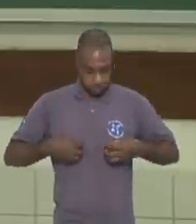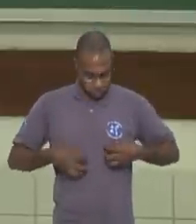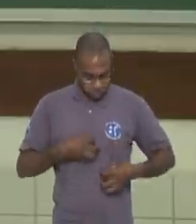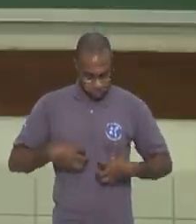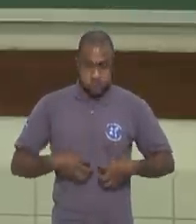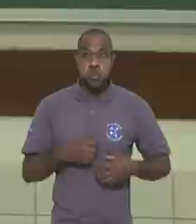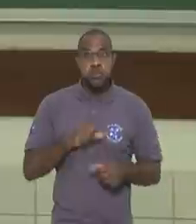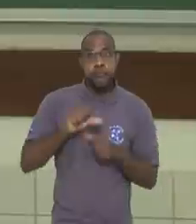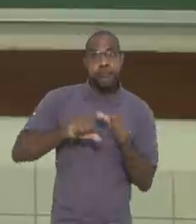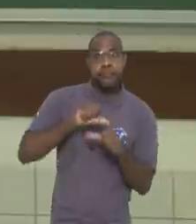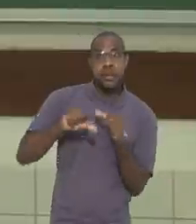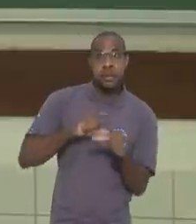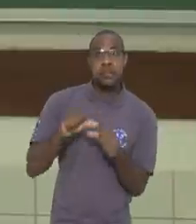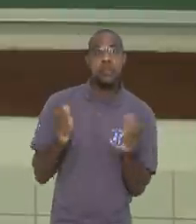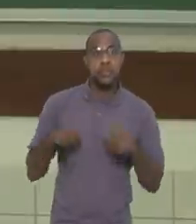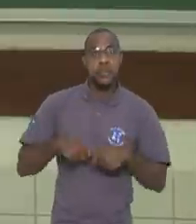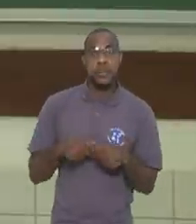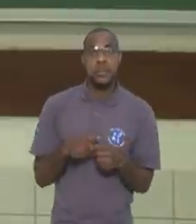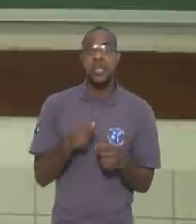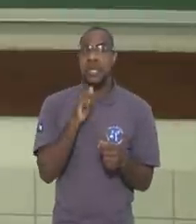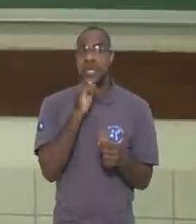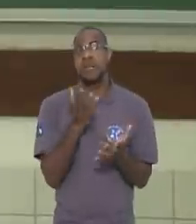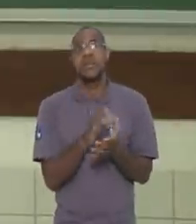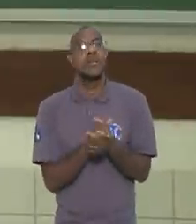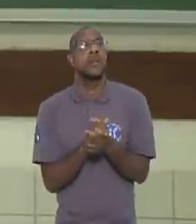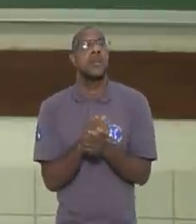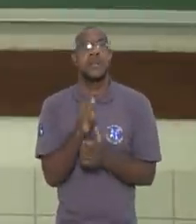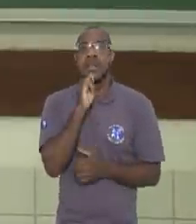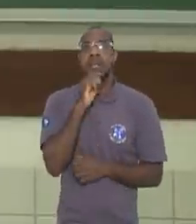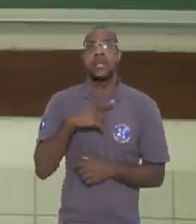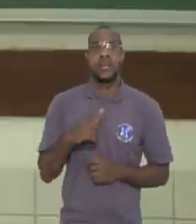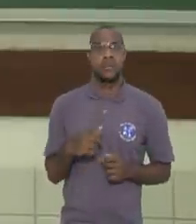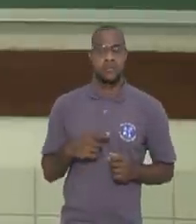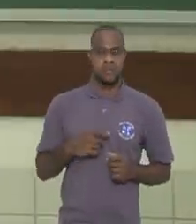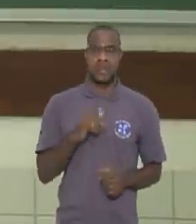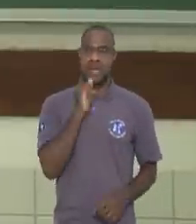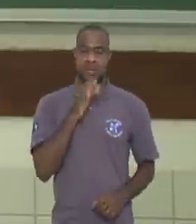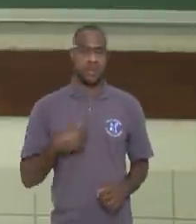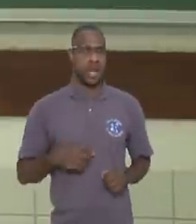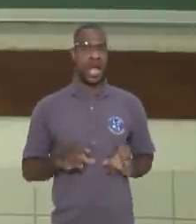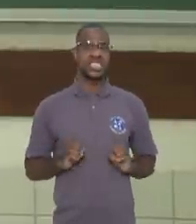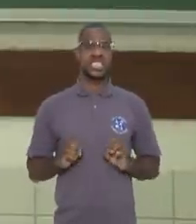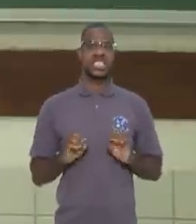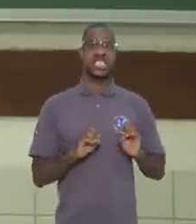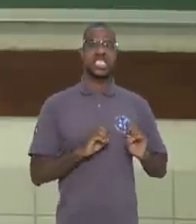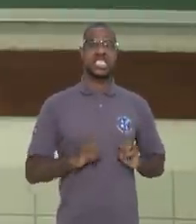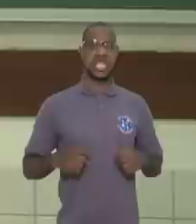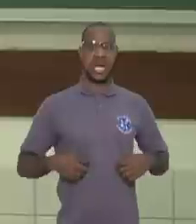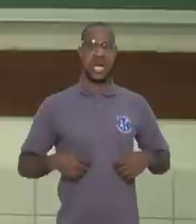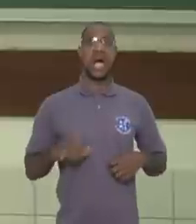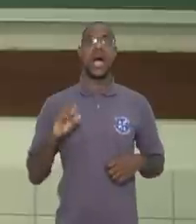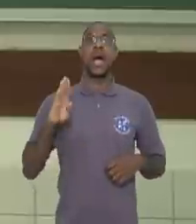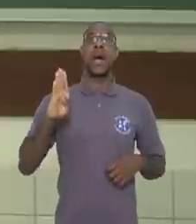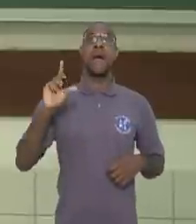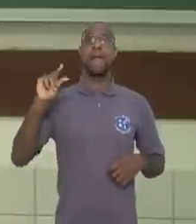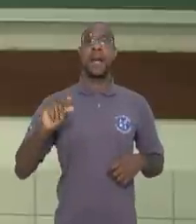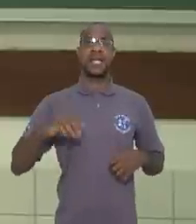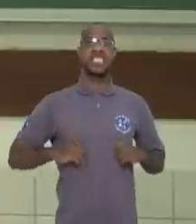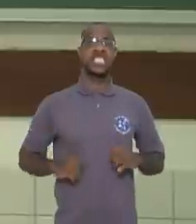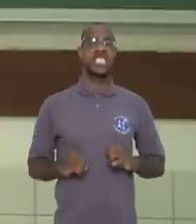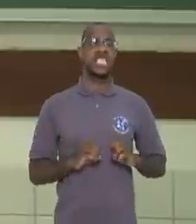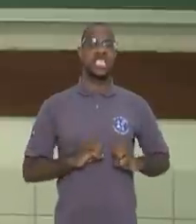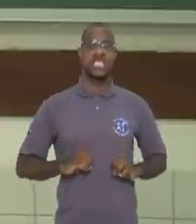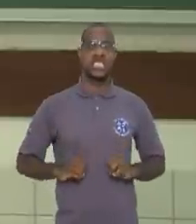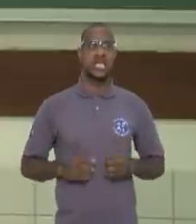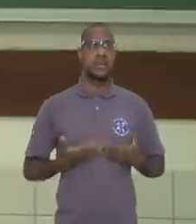geneticamente modificado é um transgênico. Como assim? Faz de conta que eu tenho uma bactéria e eu quero que ela comece a expressar em